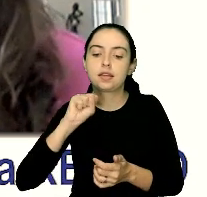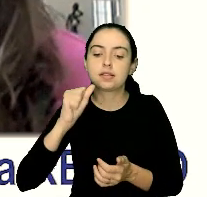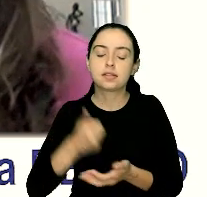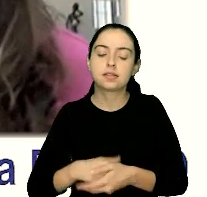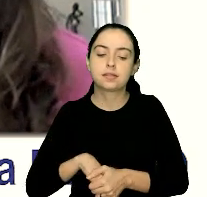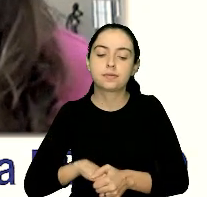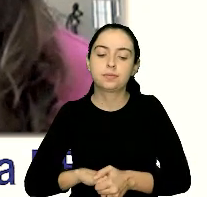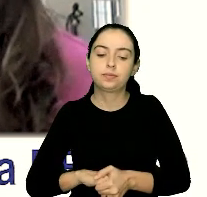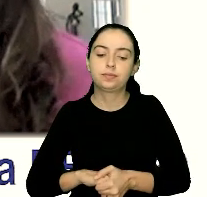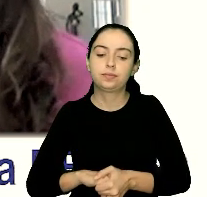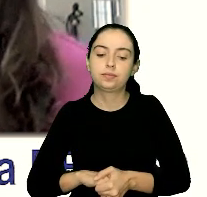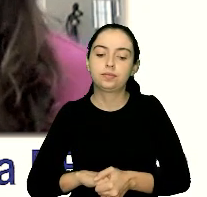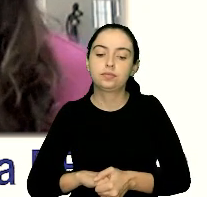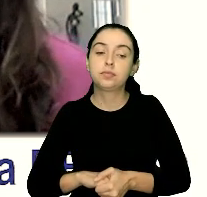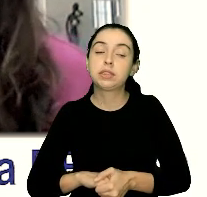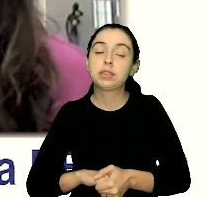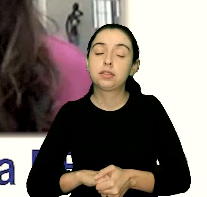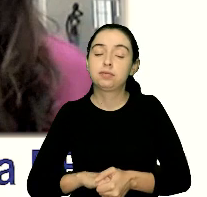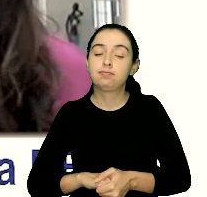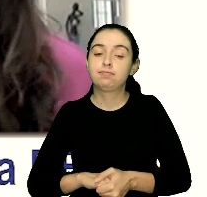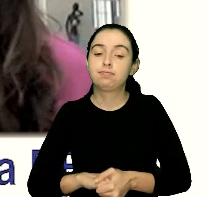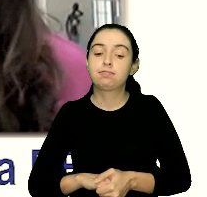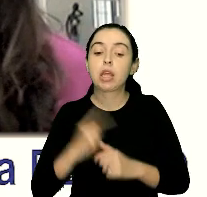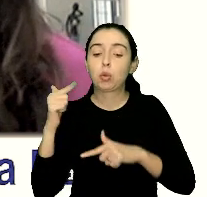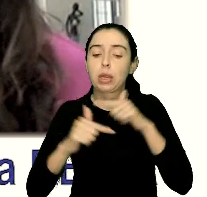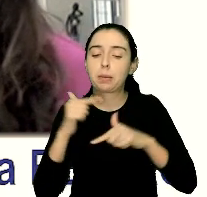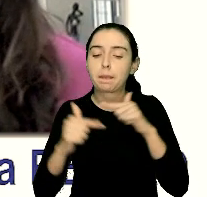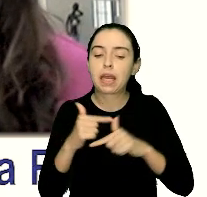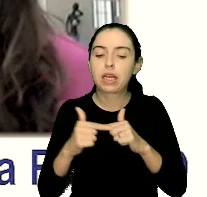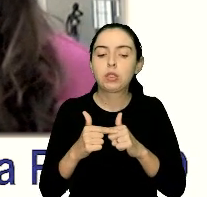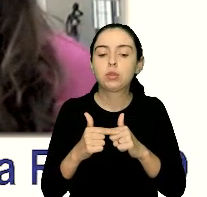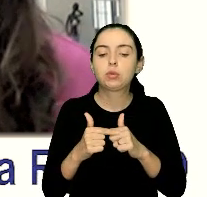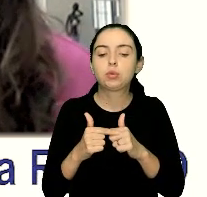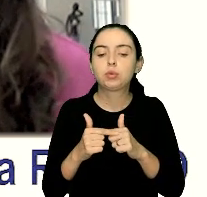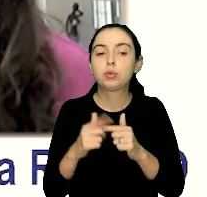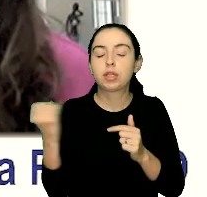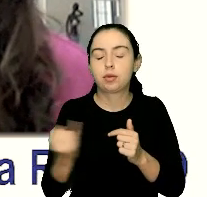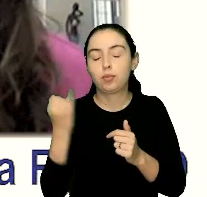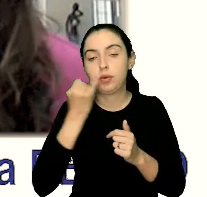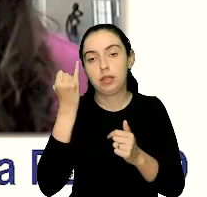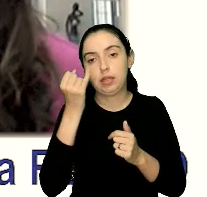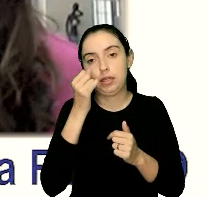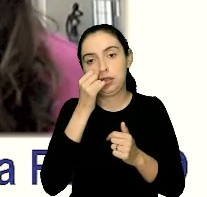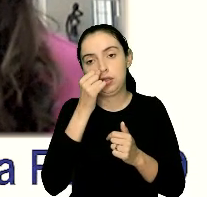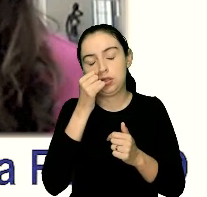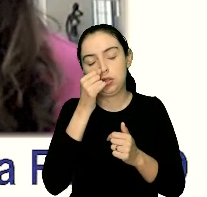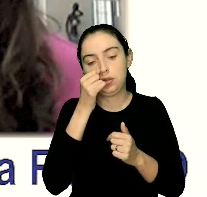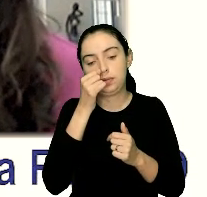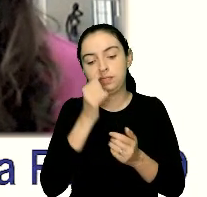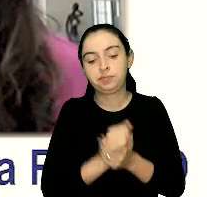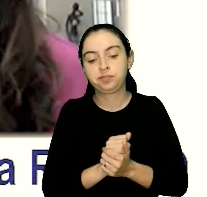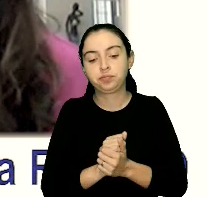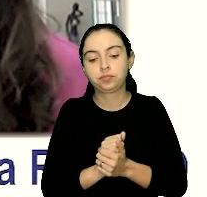porque é um trabalho realmente de extrema importância. É uma gestão moderna